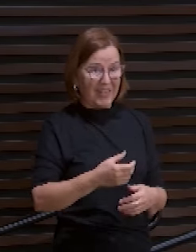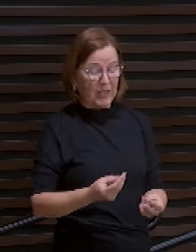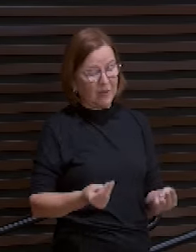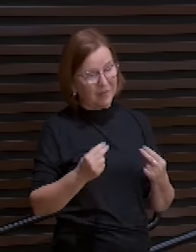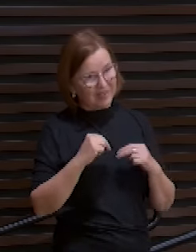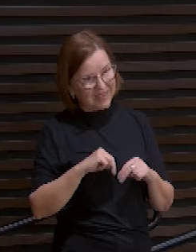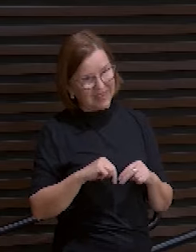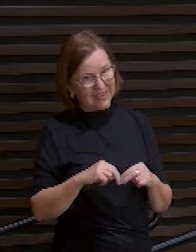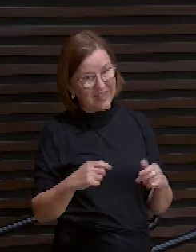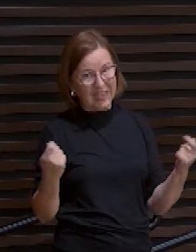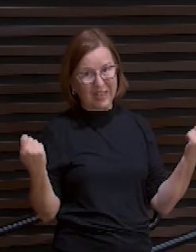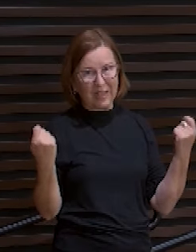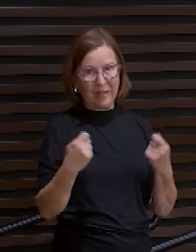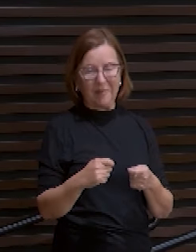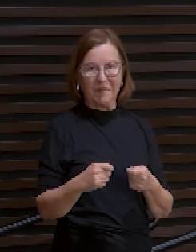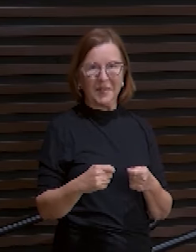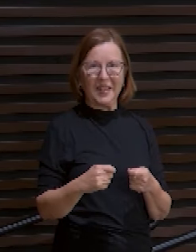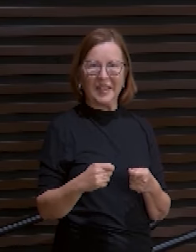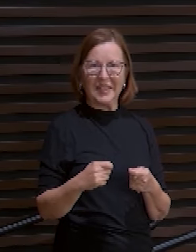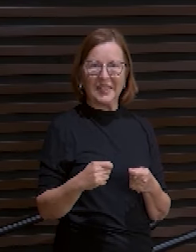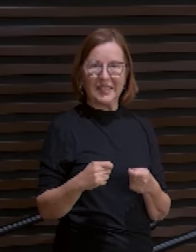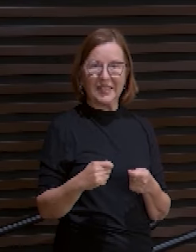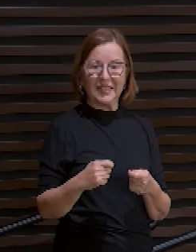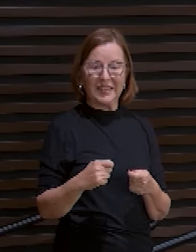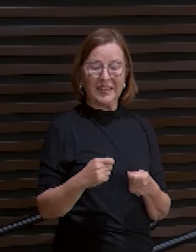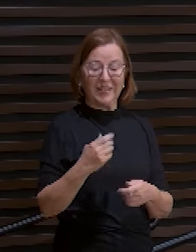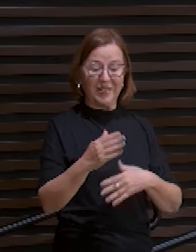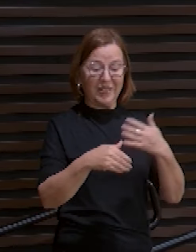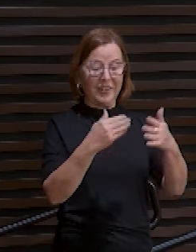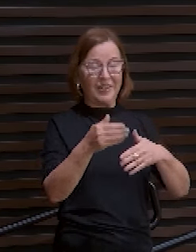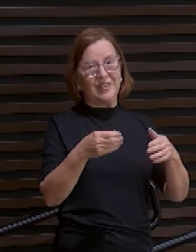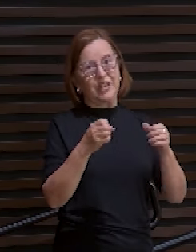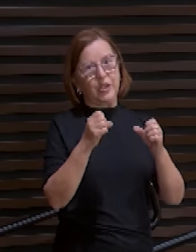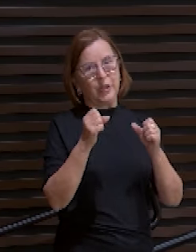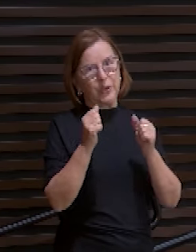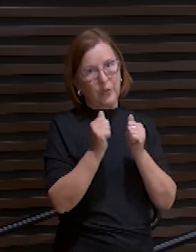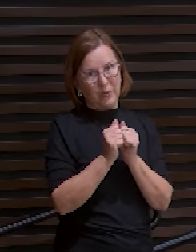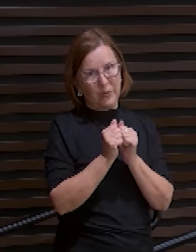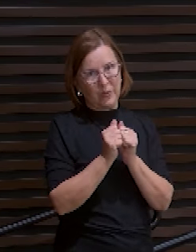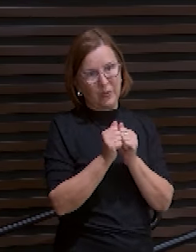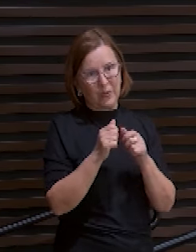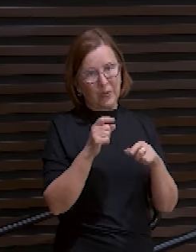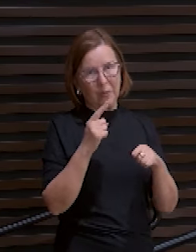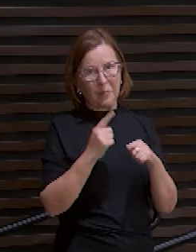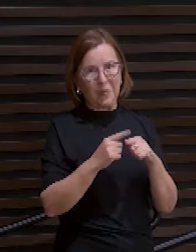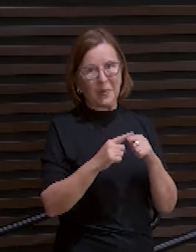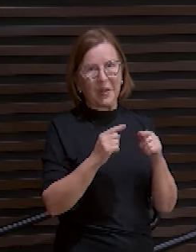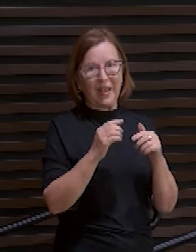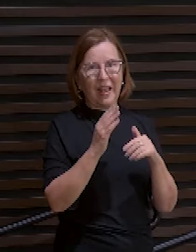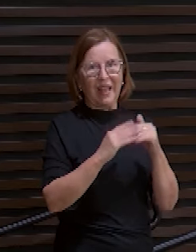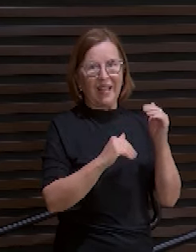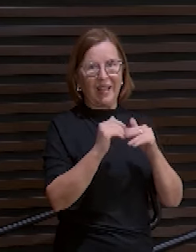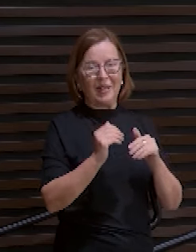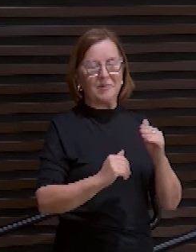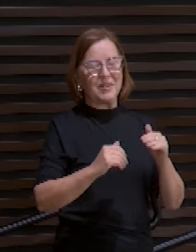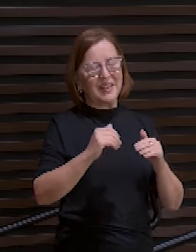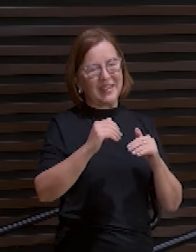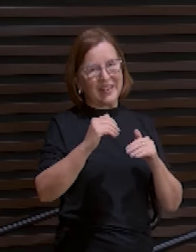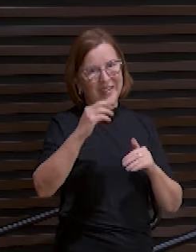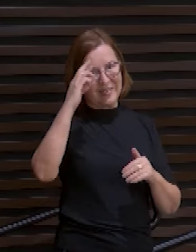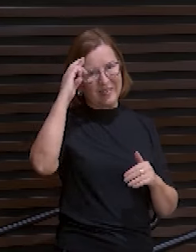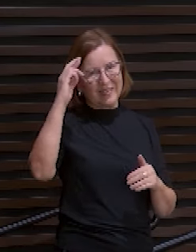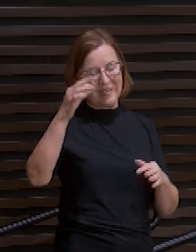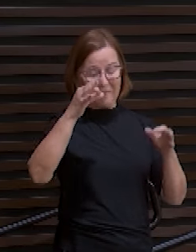capazes de coexistirem e de crescerem juntos porque a obra dele é perfeita é agradável